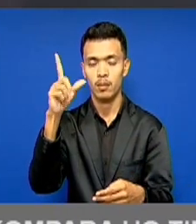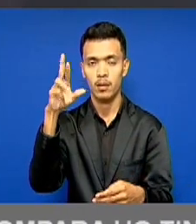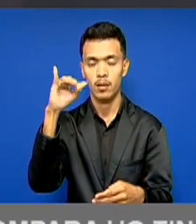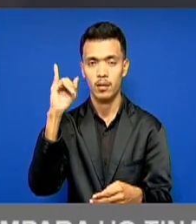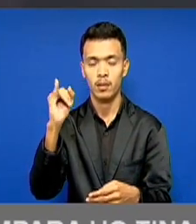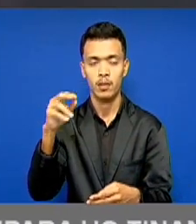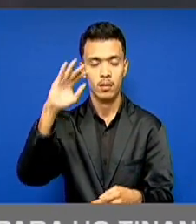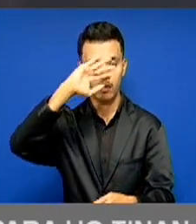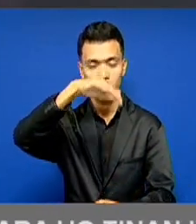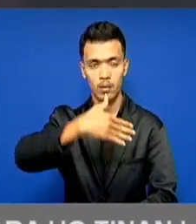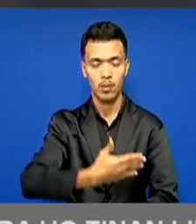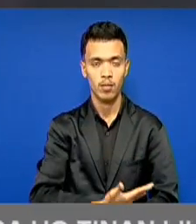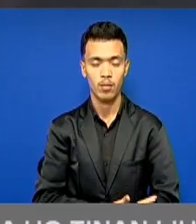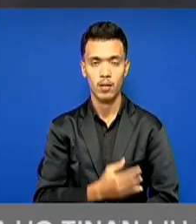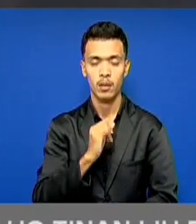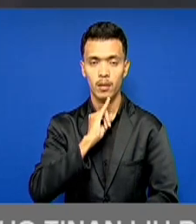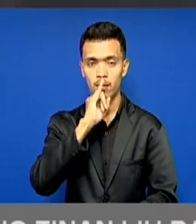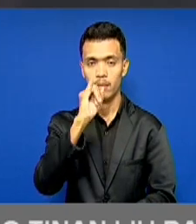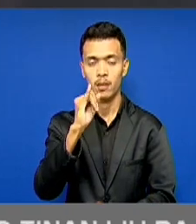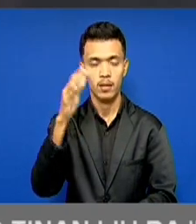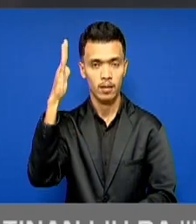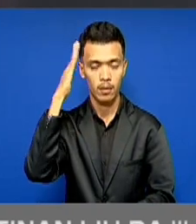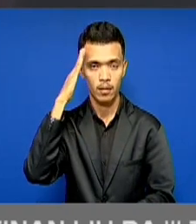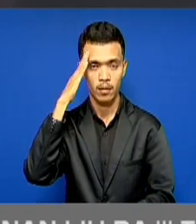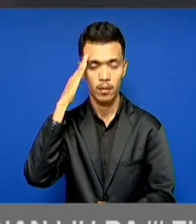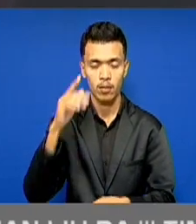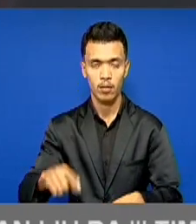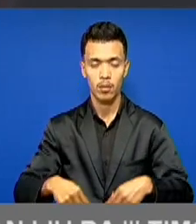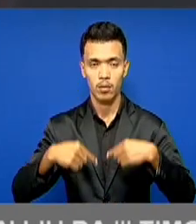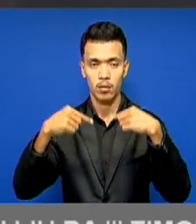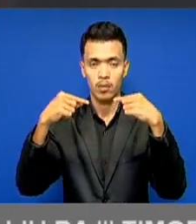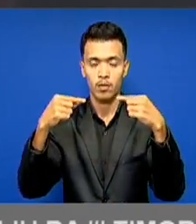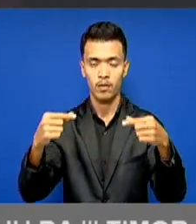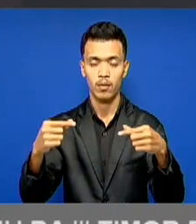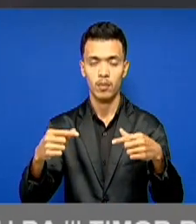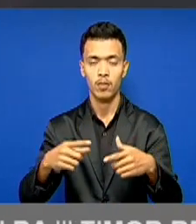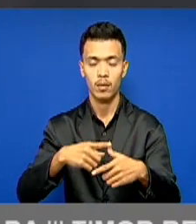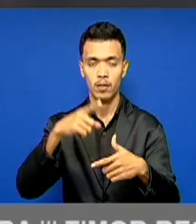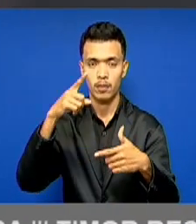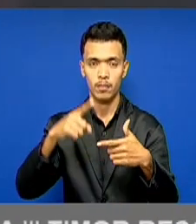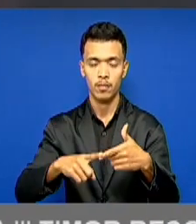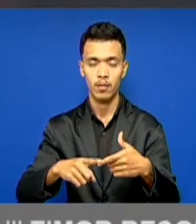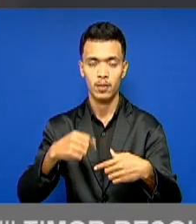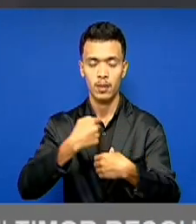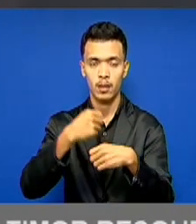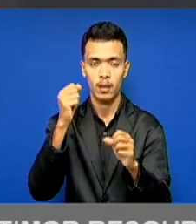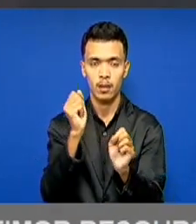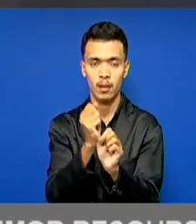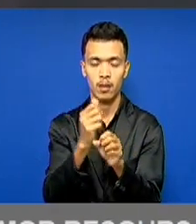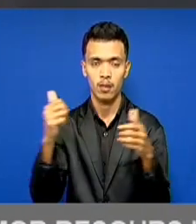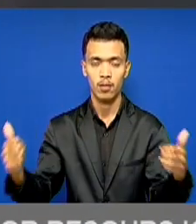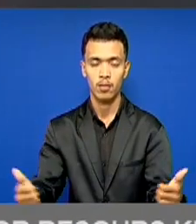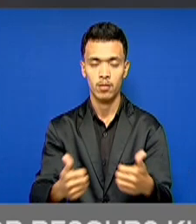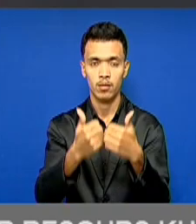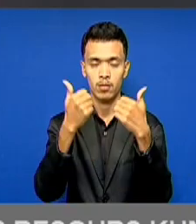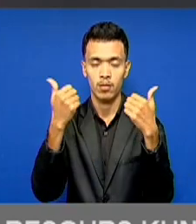Nyawan Maka Hanoi Fo iniciativa de Nepal depois Halo Jogune Jogu